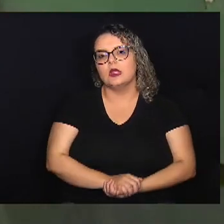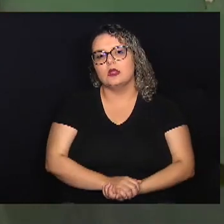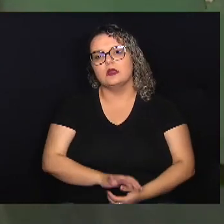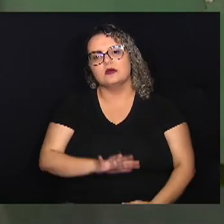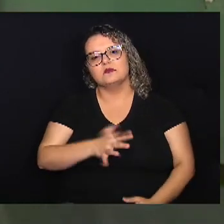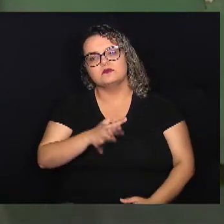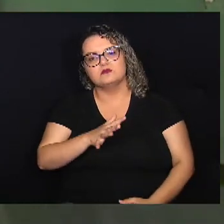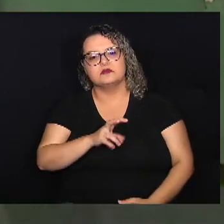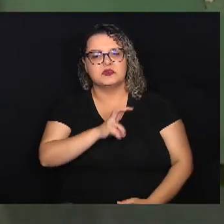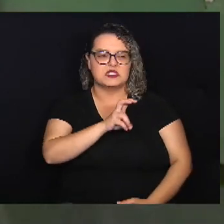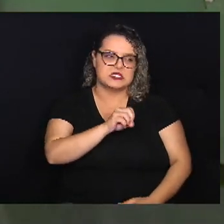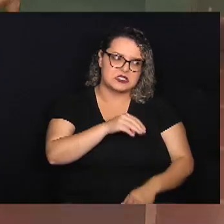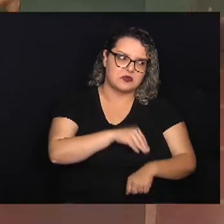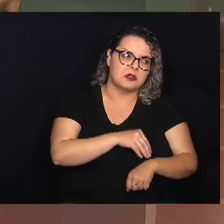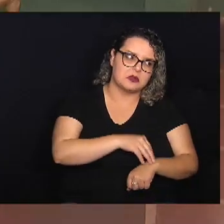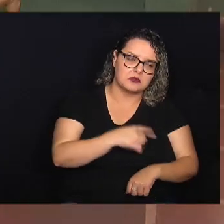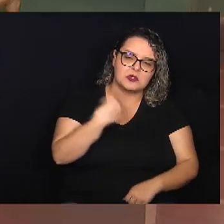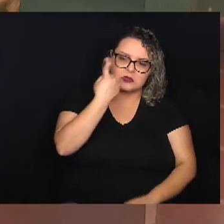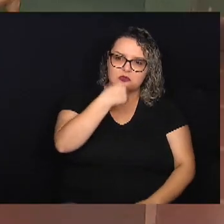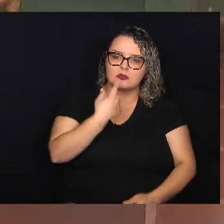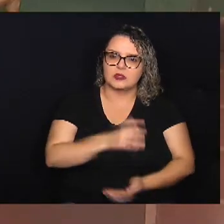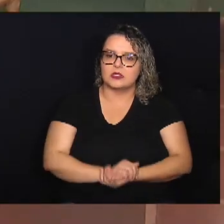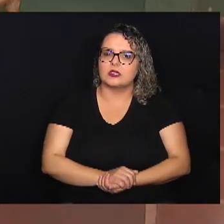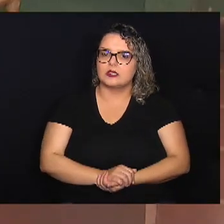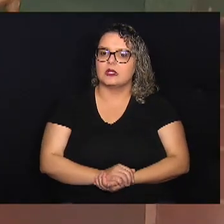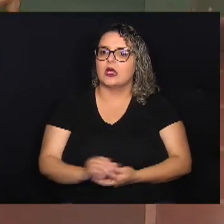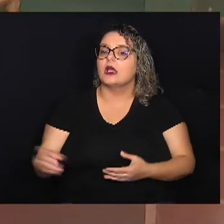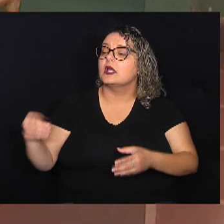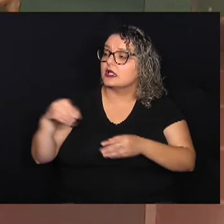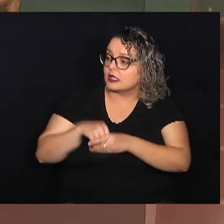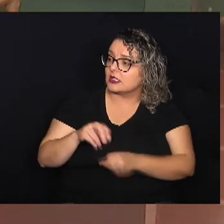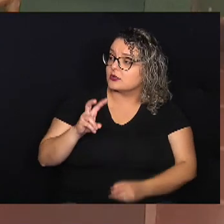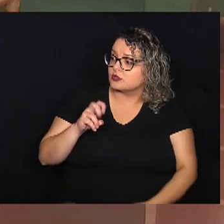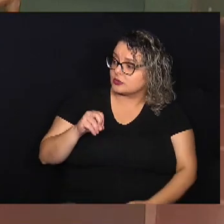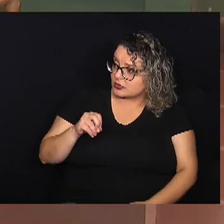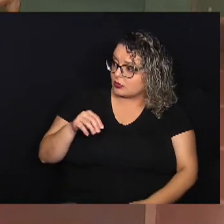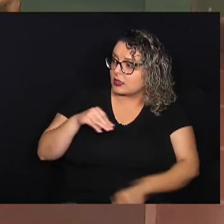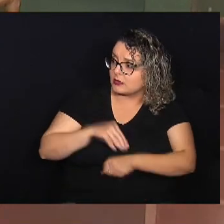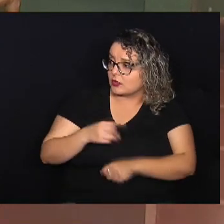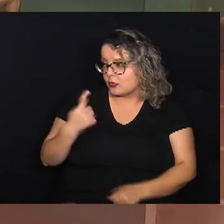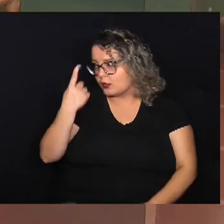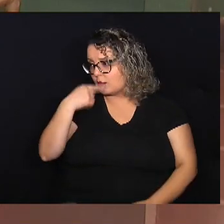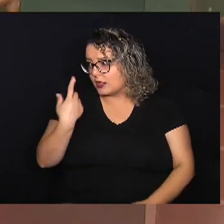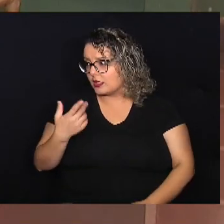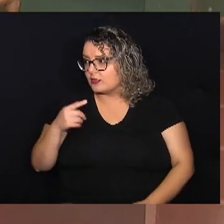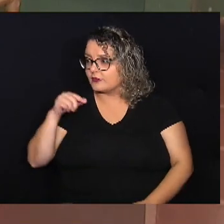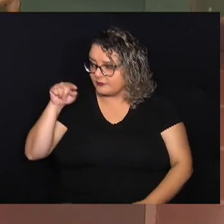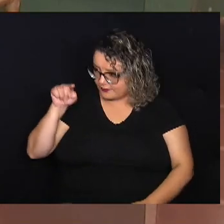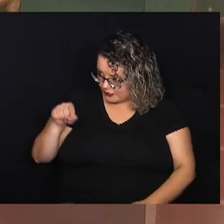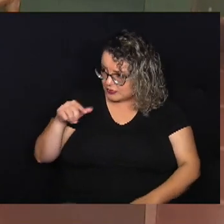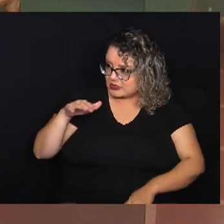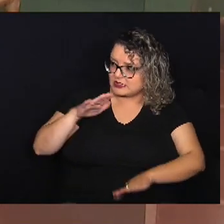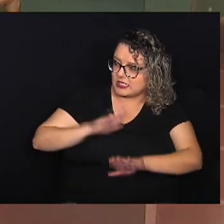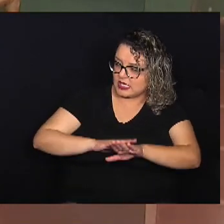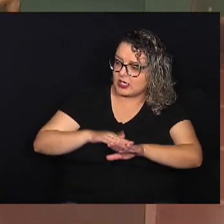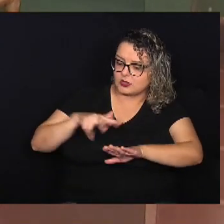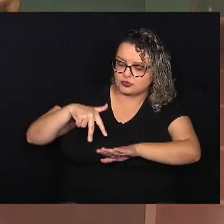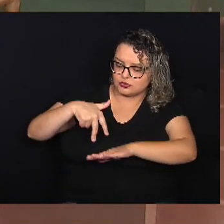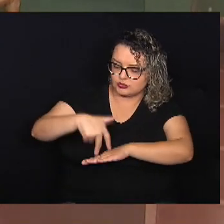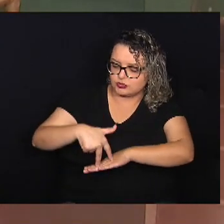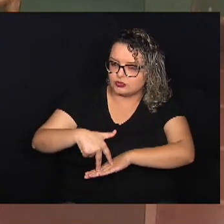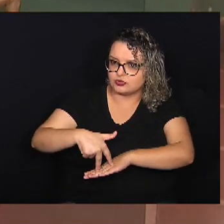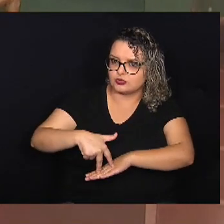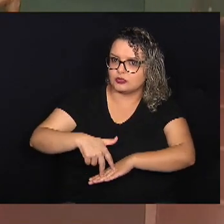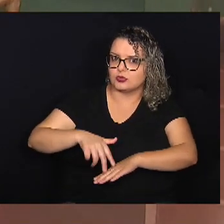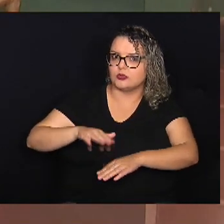Entre 50 minutos e 1 hora. E dentro desses 50 minutos e 1 hora você atua, né? Você tem dá um show de